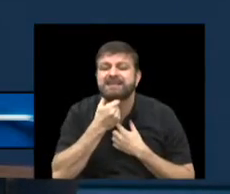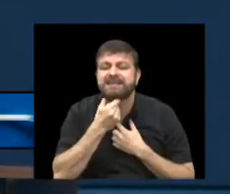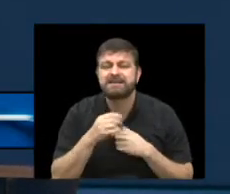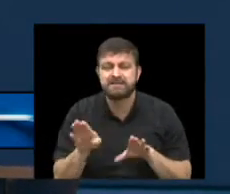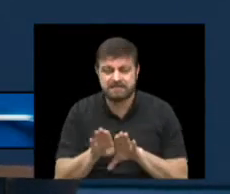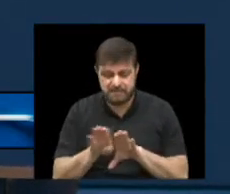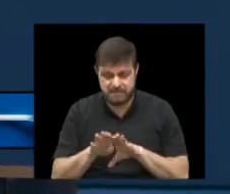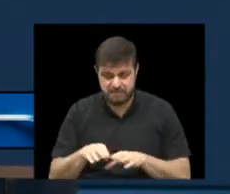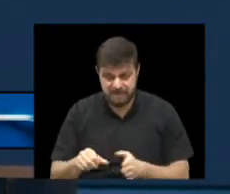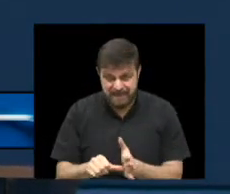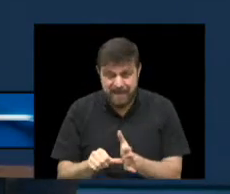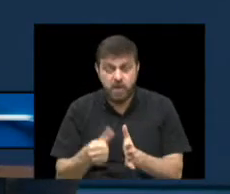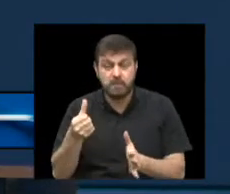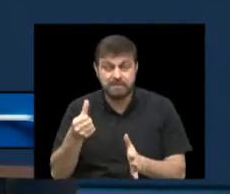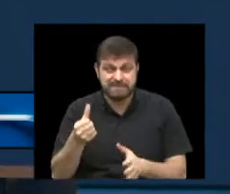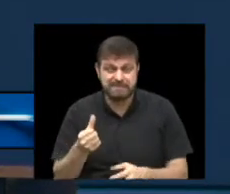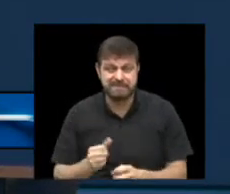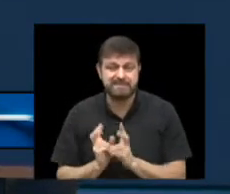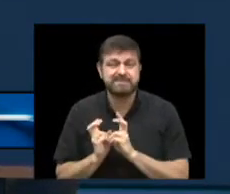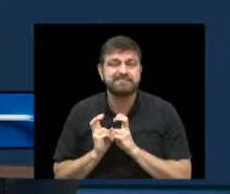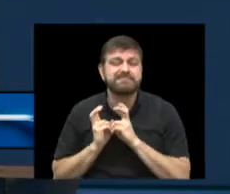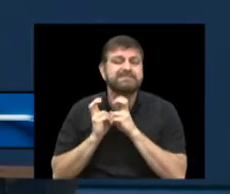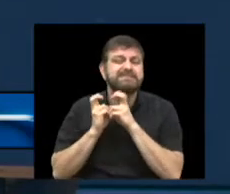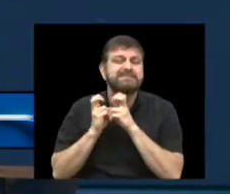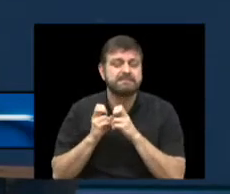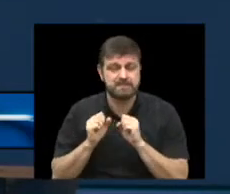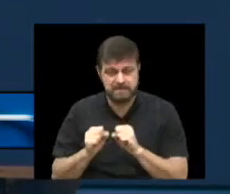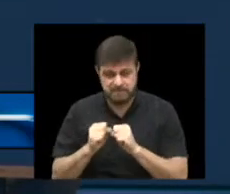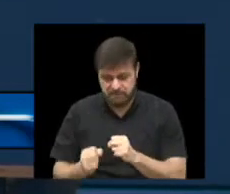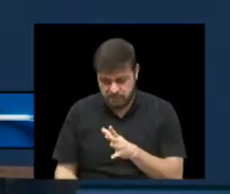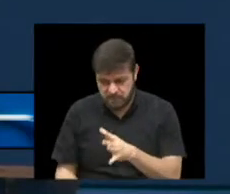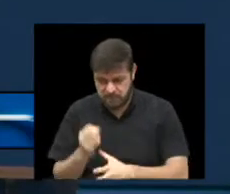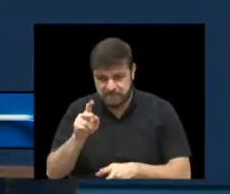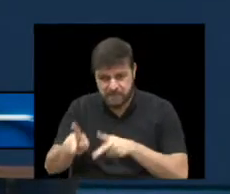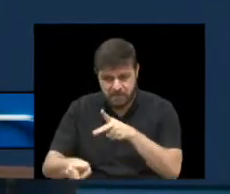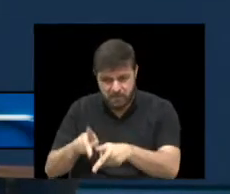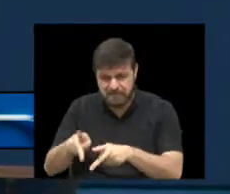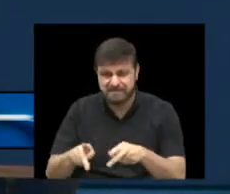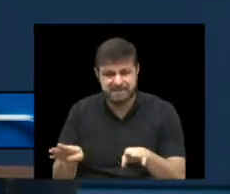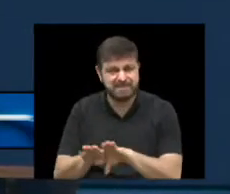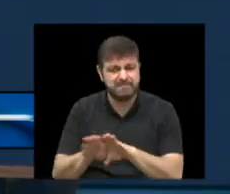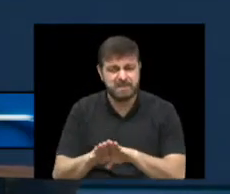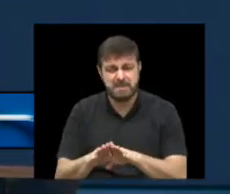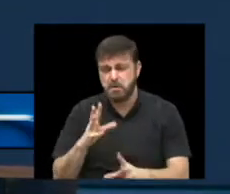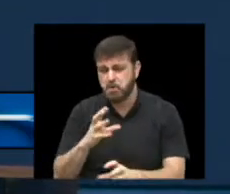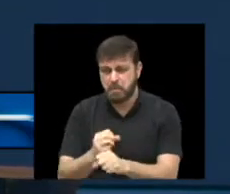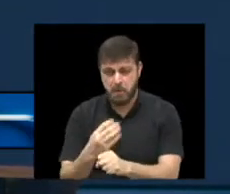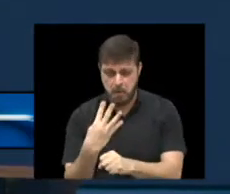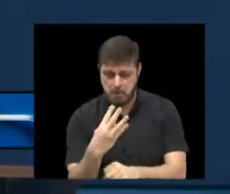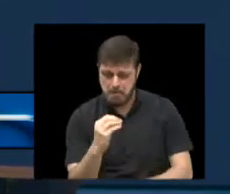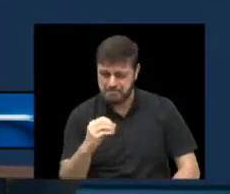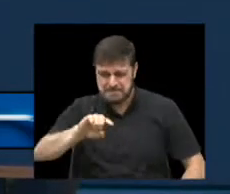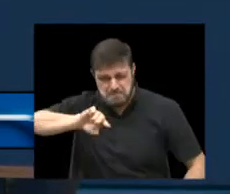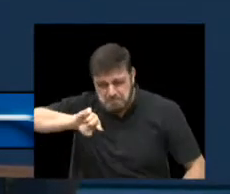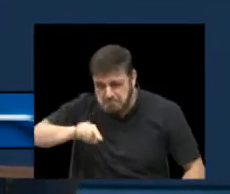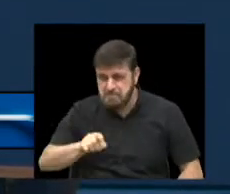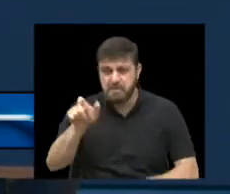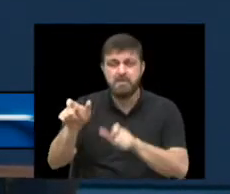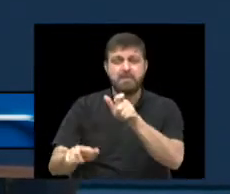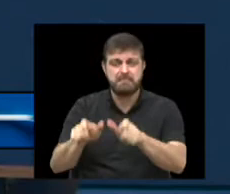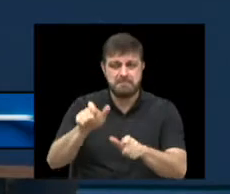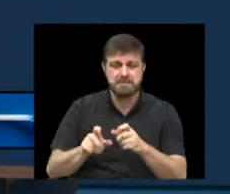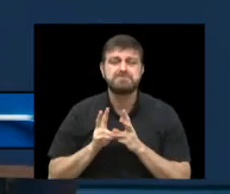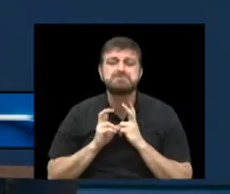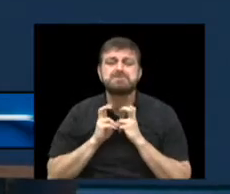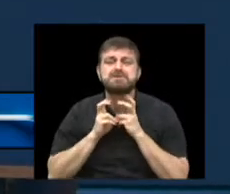que é o sexto tumor que acomete, né, a população. São 400 mil novos casos por ano, com